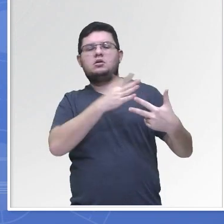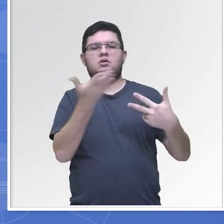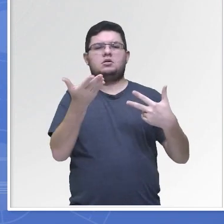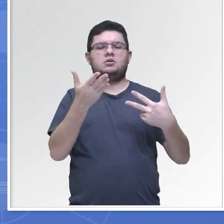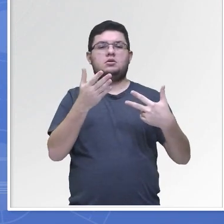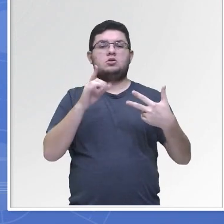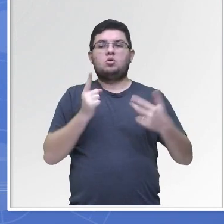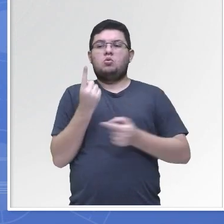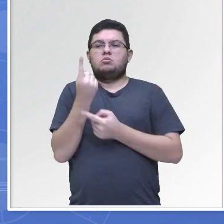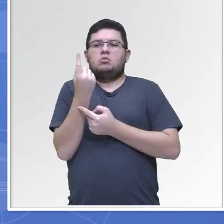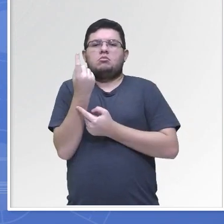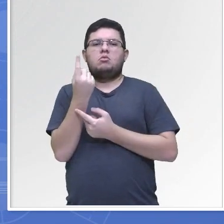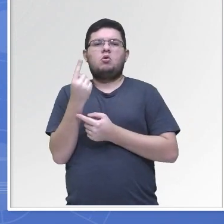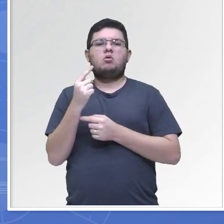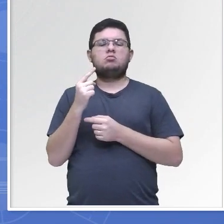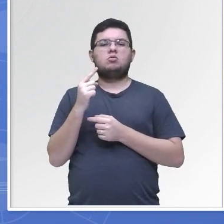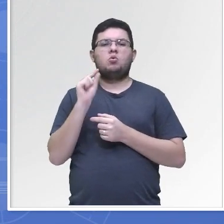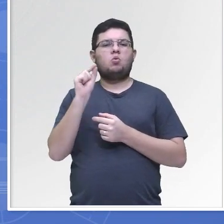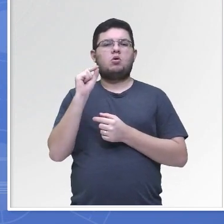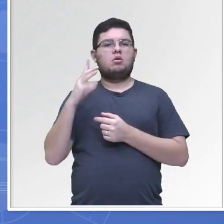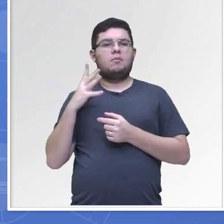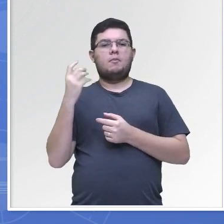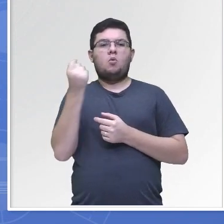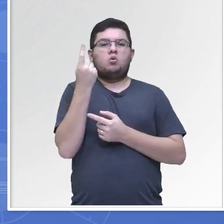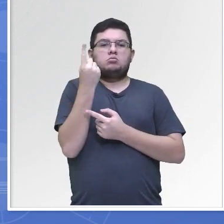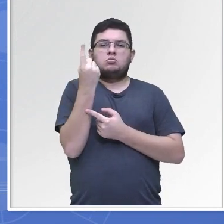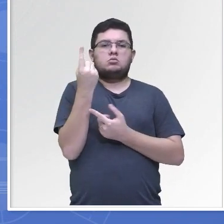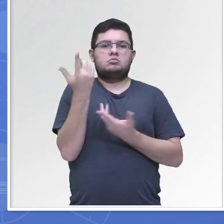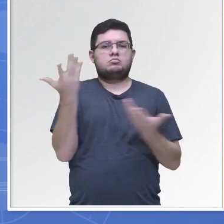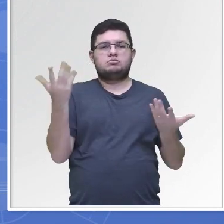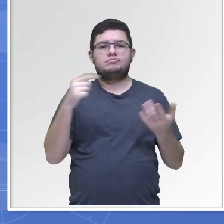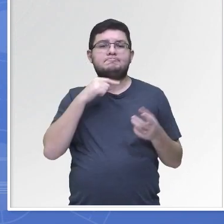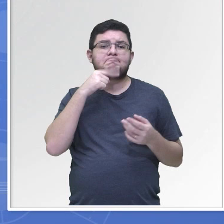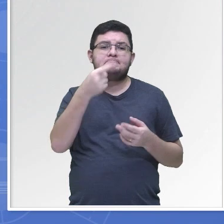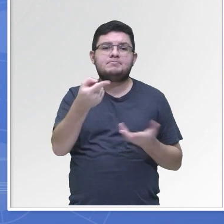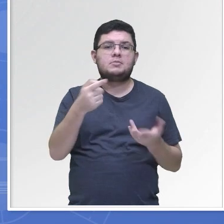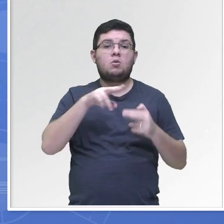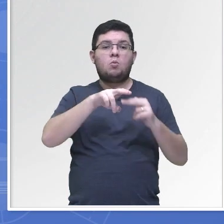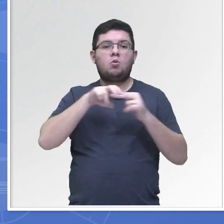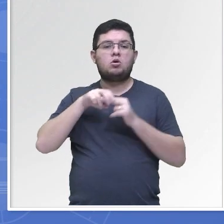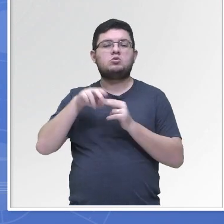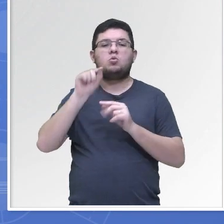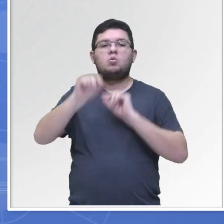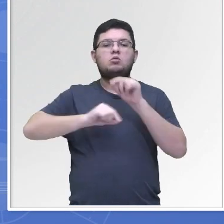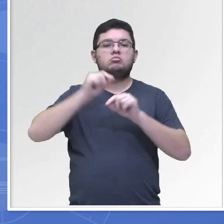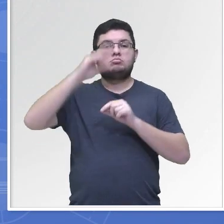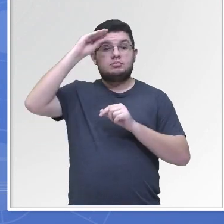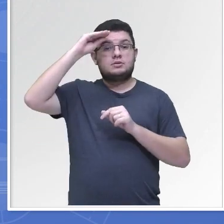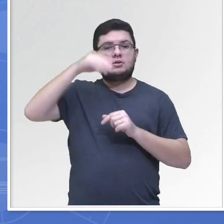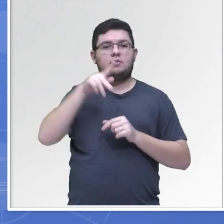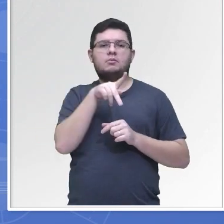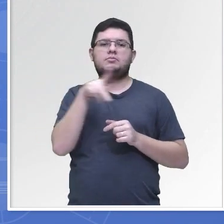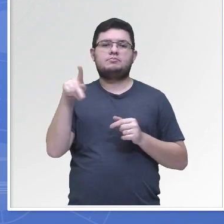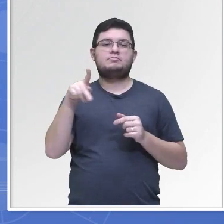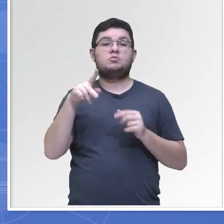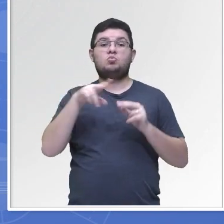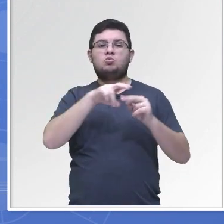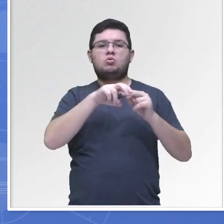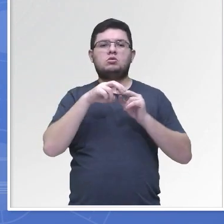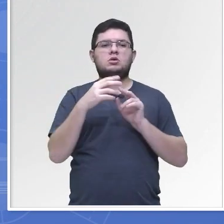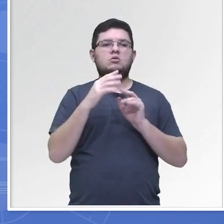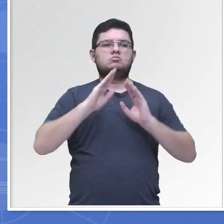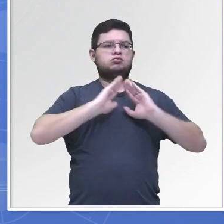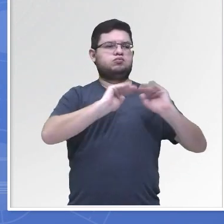ele, né? Com a renúncia de Deodoro, ocorreu antes de completar 2 anos de governo, a Constituição previa